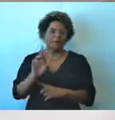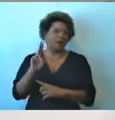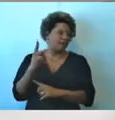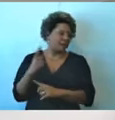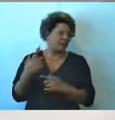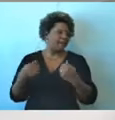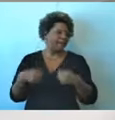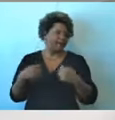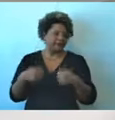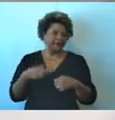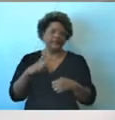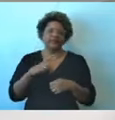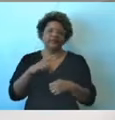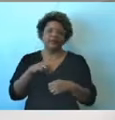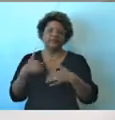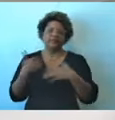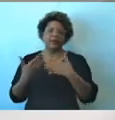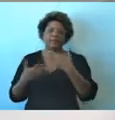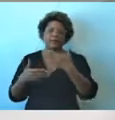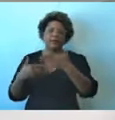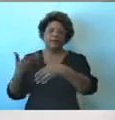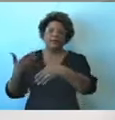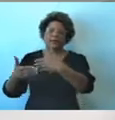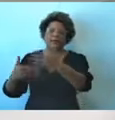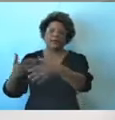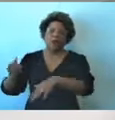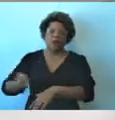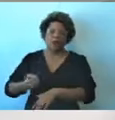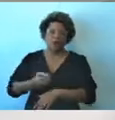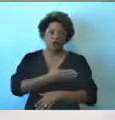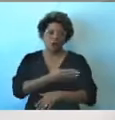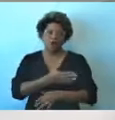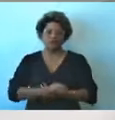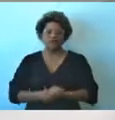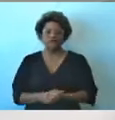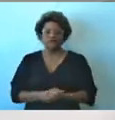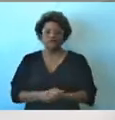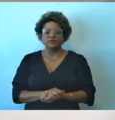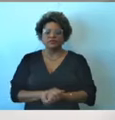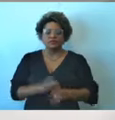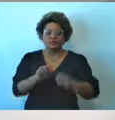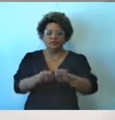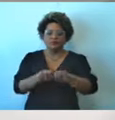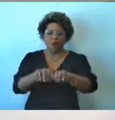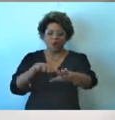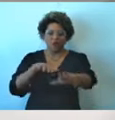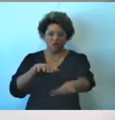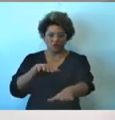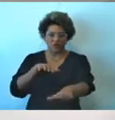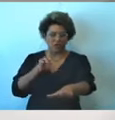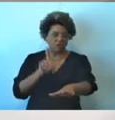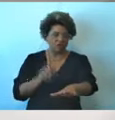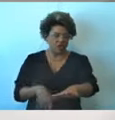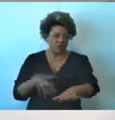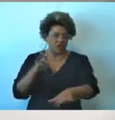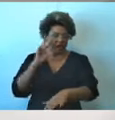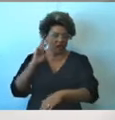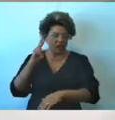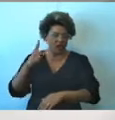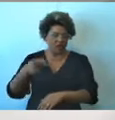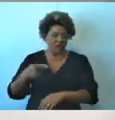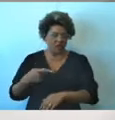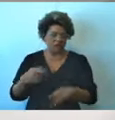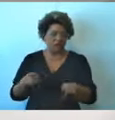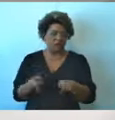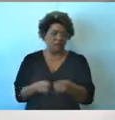né? E falar de motofaixa é tratar aqui hoje de um reconhecimento e de uma demarcação de